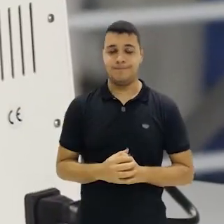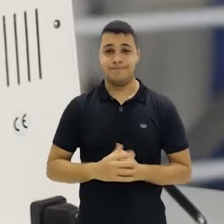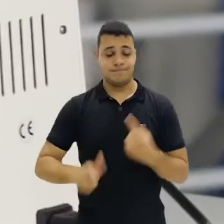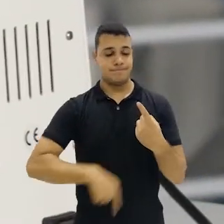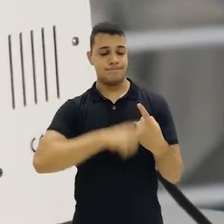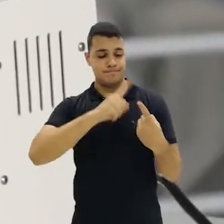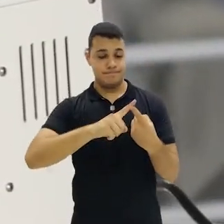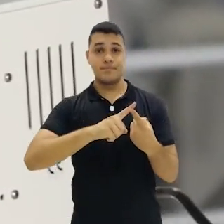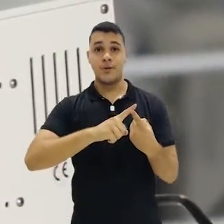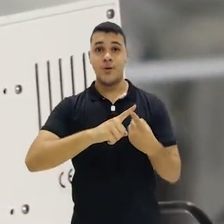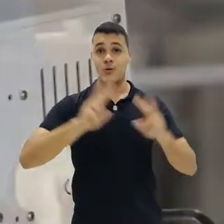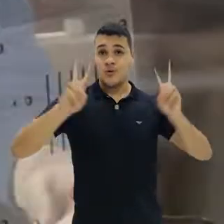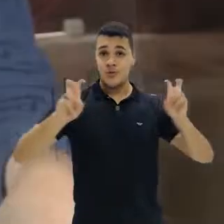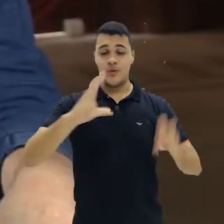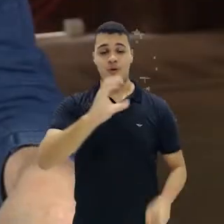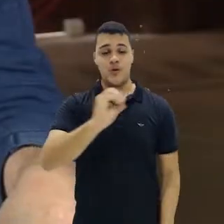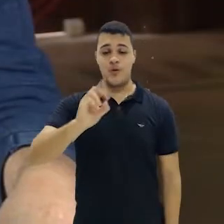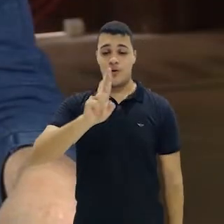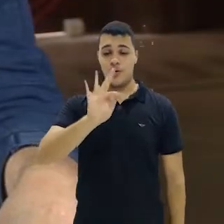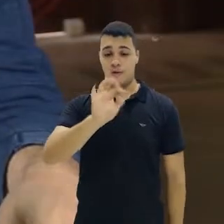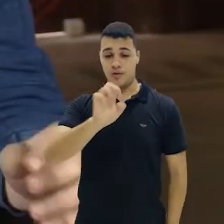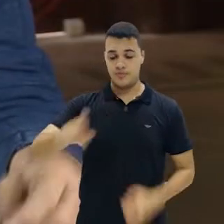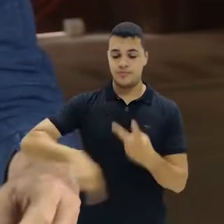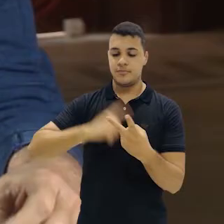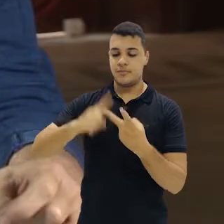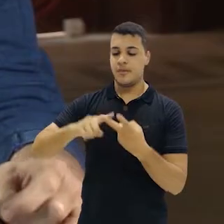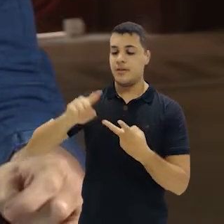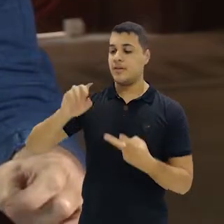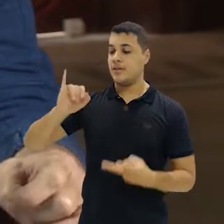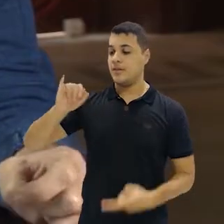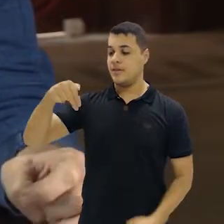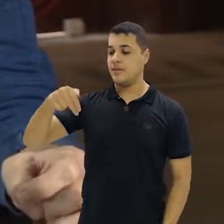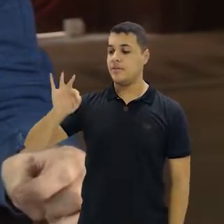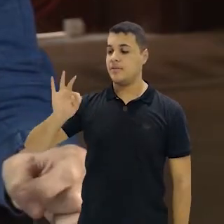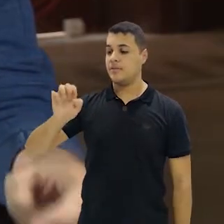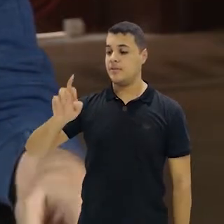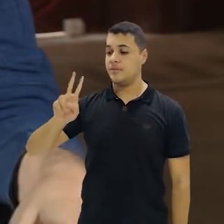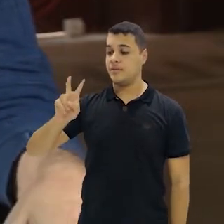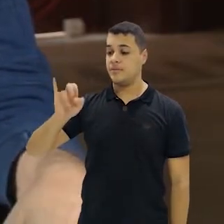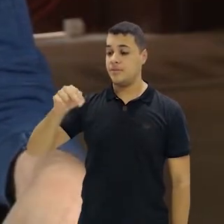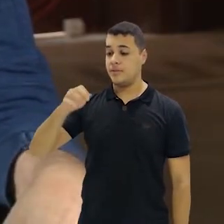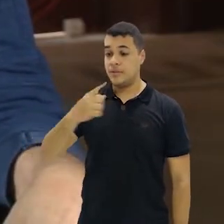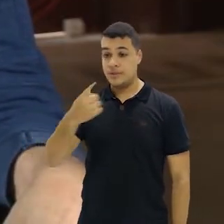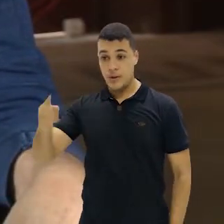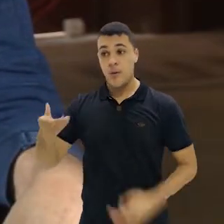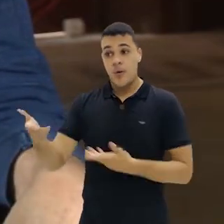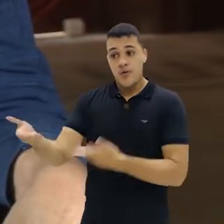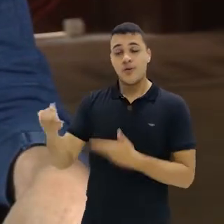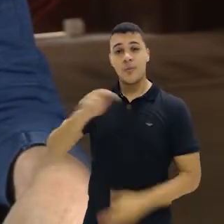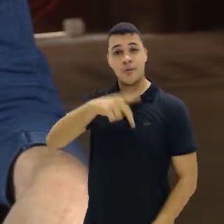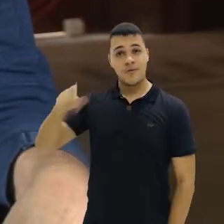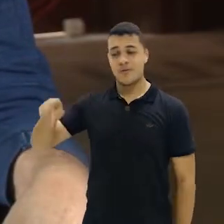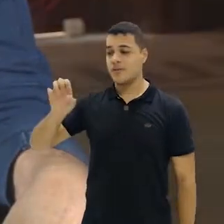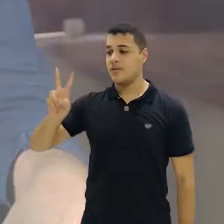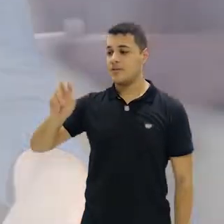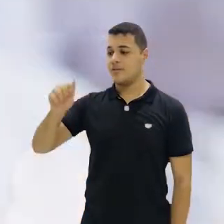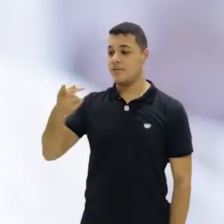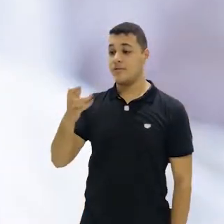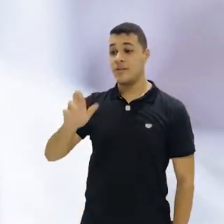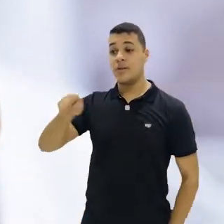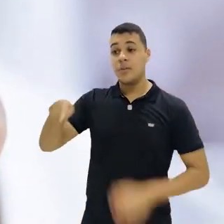os estudos de intervenção. O professor Evandro Coutinho, da Universidade do Estado do Rio de Janeiro, traz